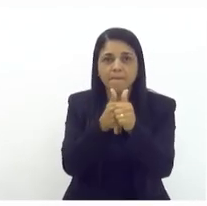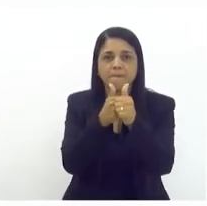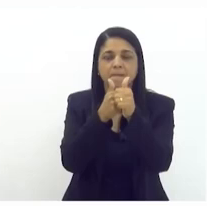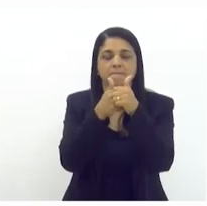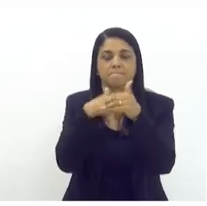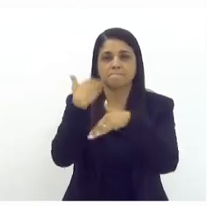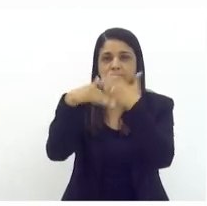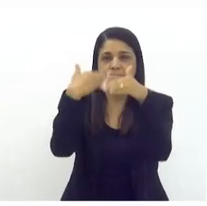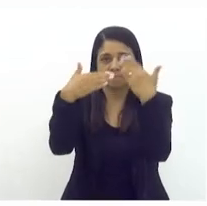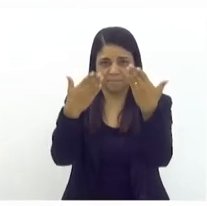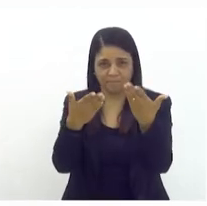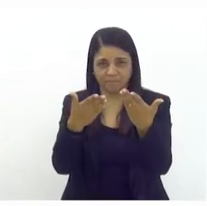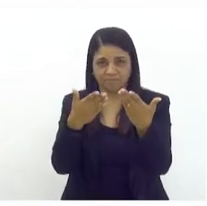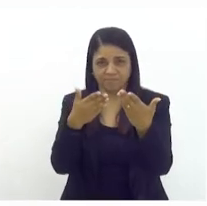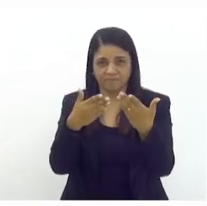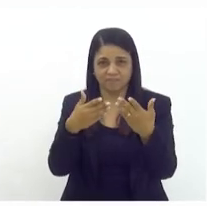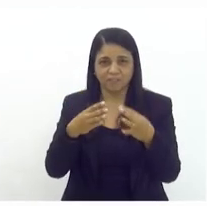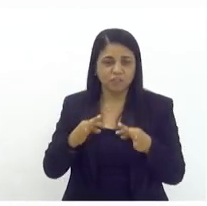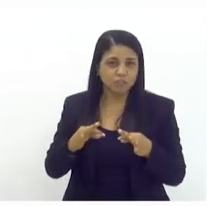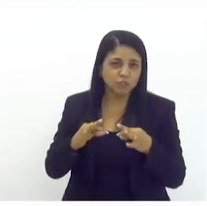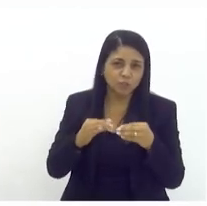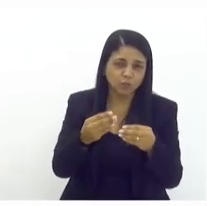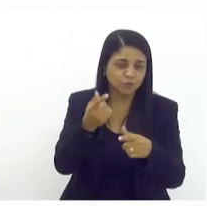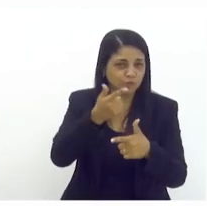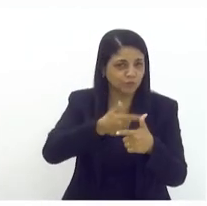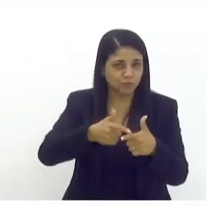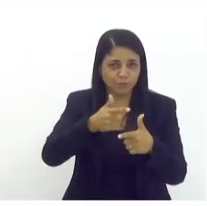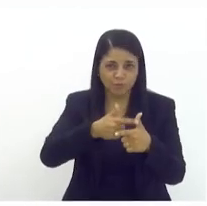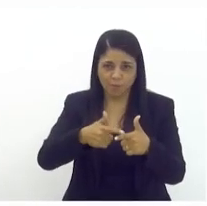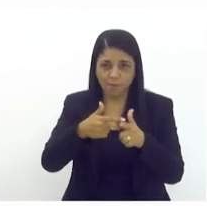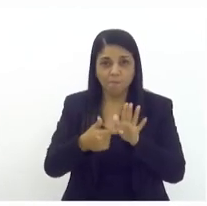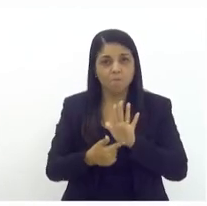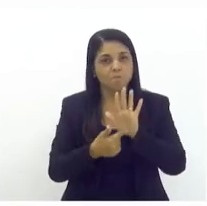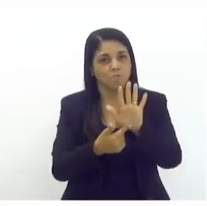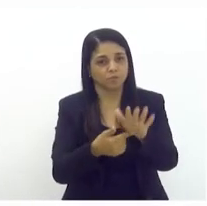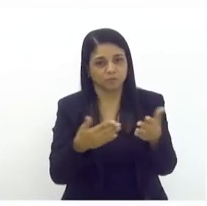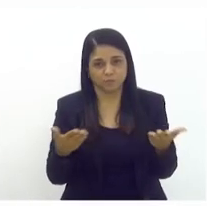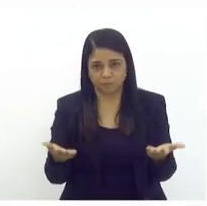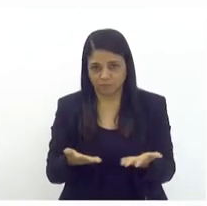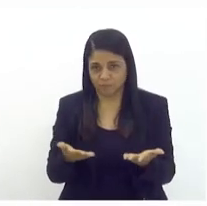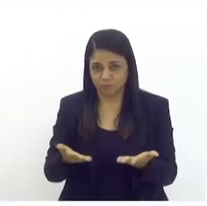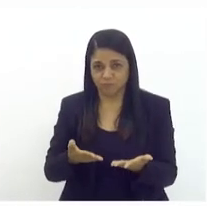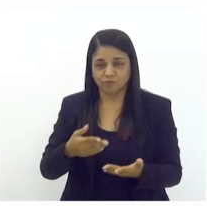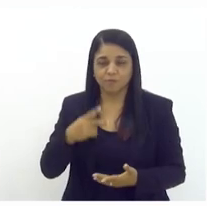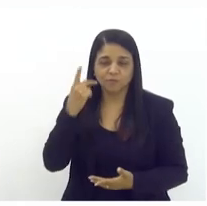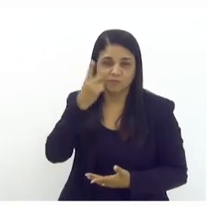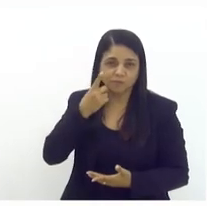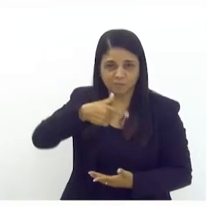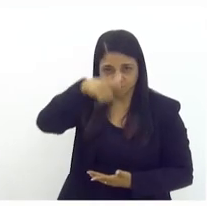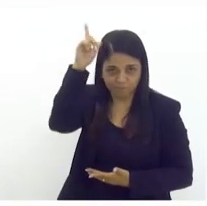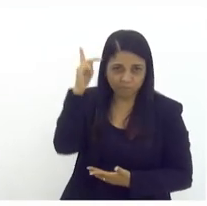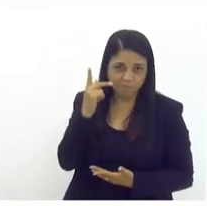a respeito de todos os percalços apontados aqui pelo Deputado municipal